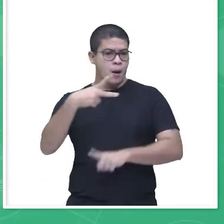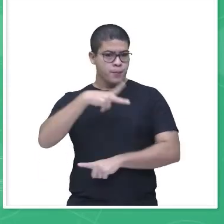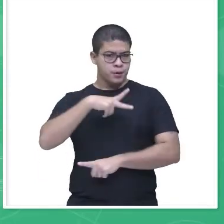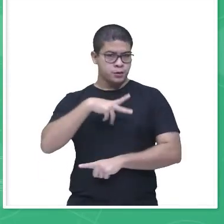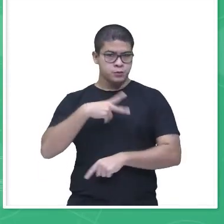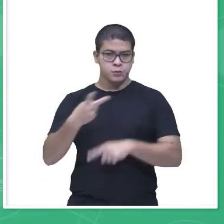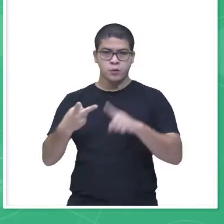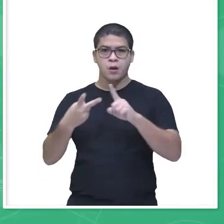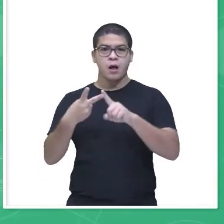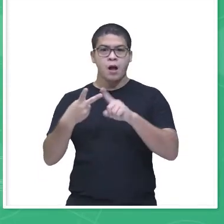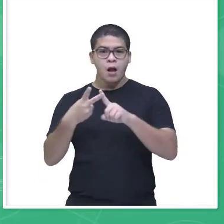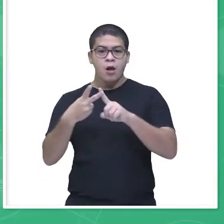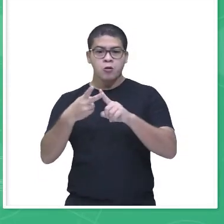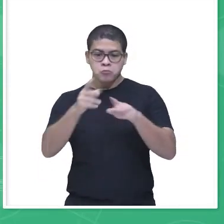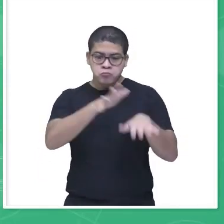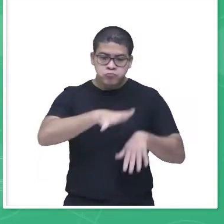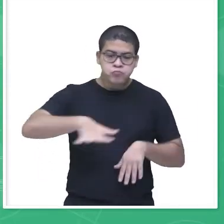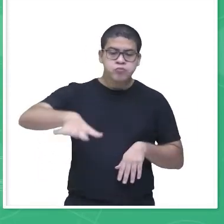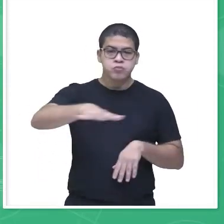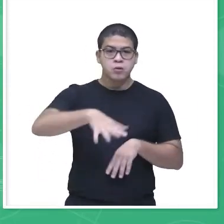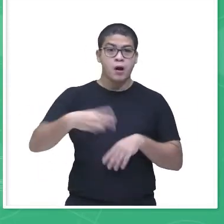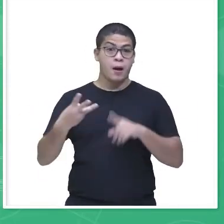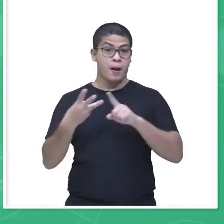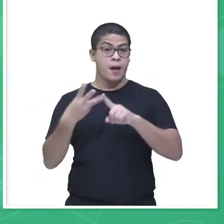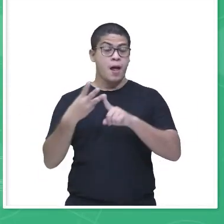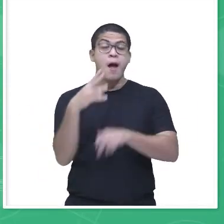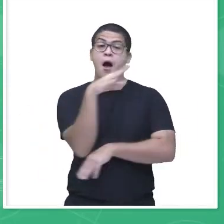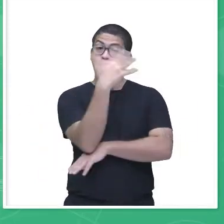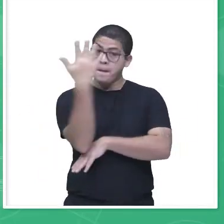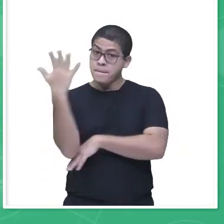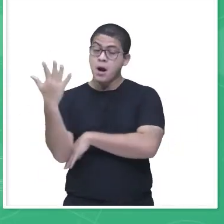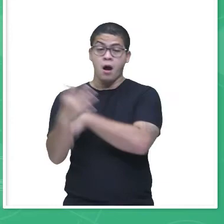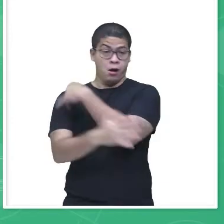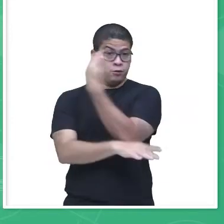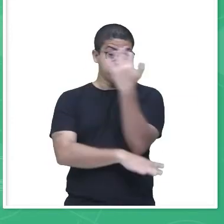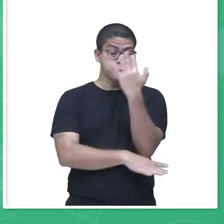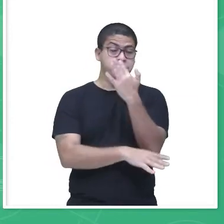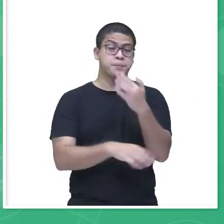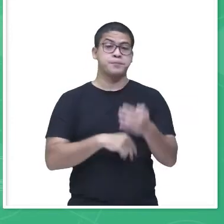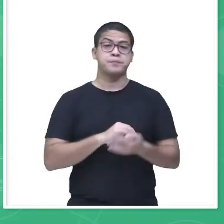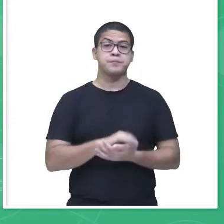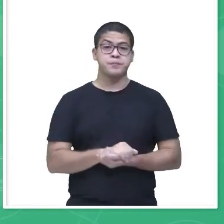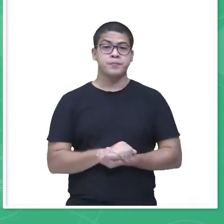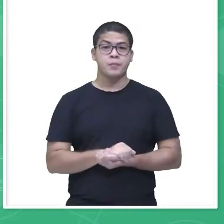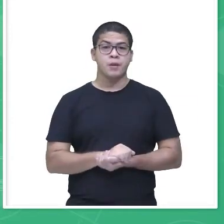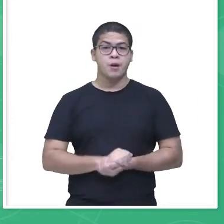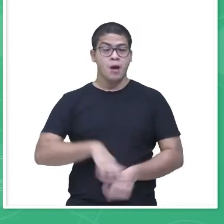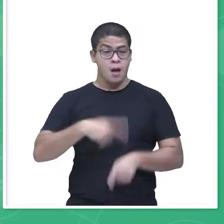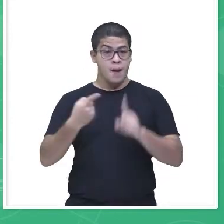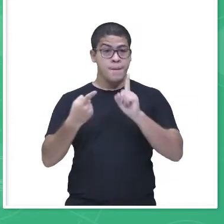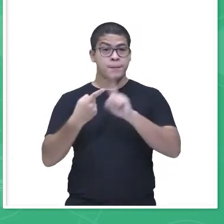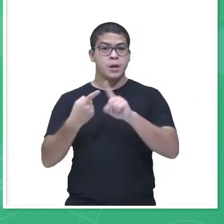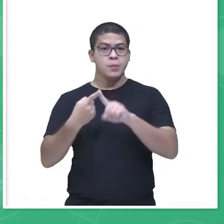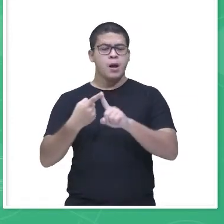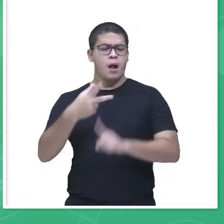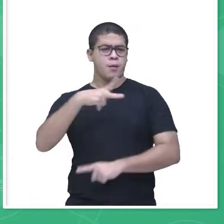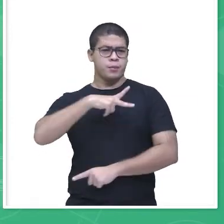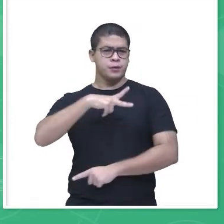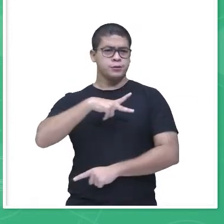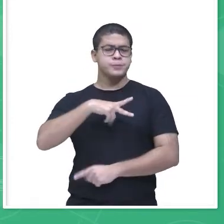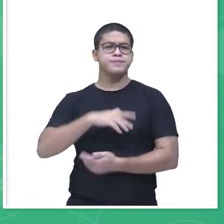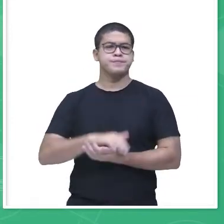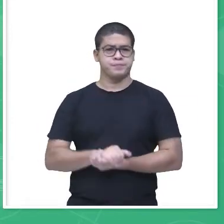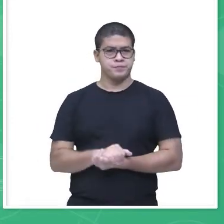higiene coletiva e a higiene ambiental. Vamos conhecer aí a higiene pessoal. A